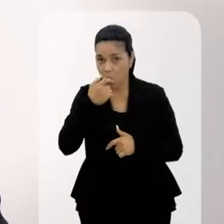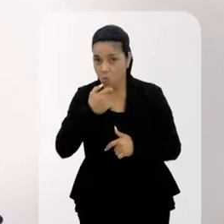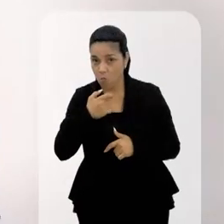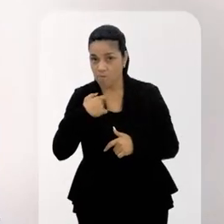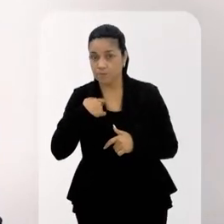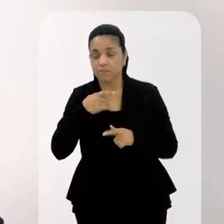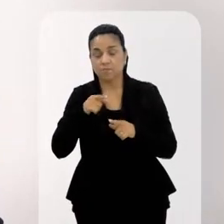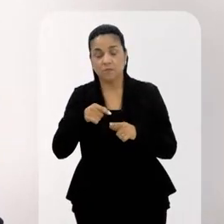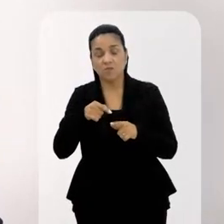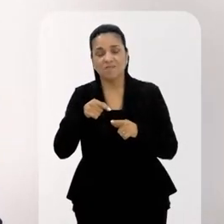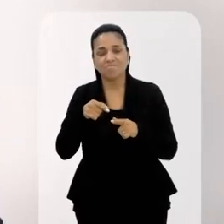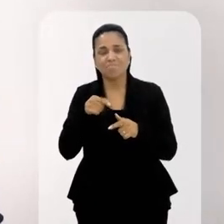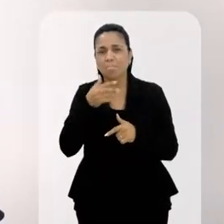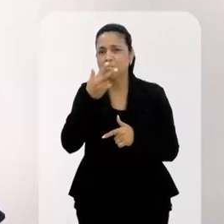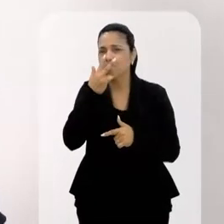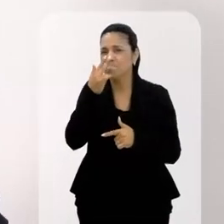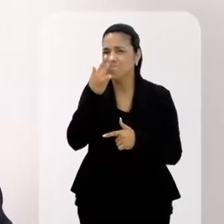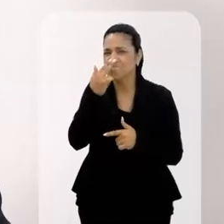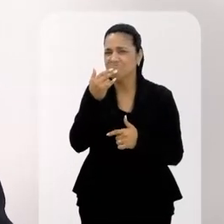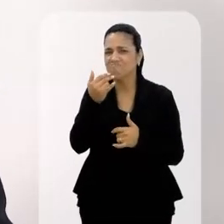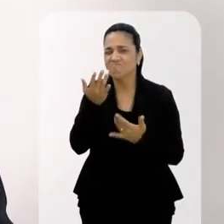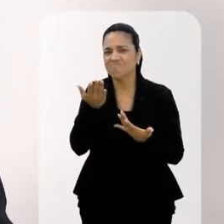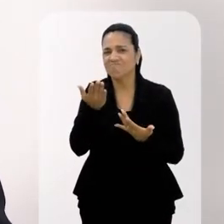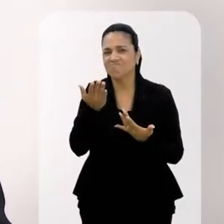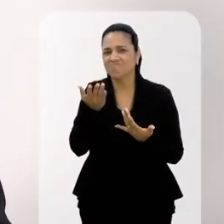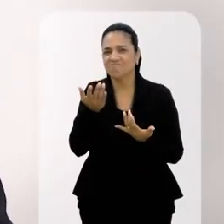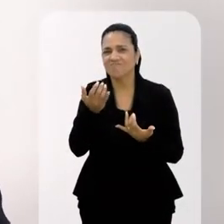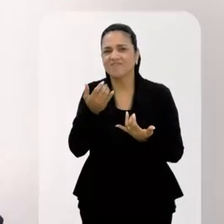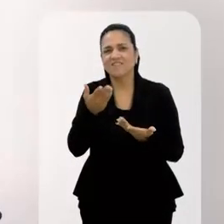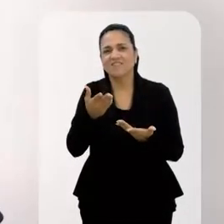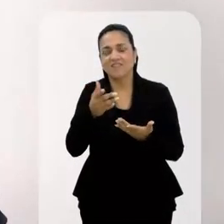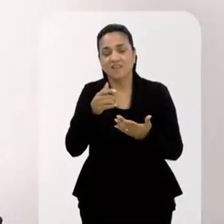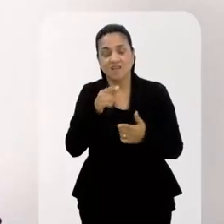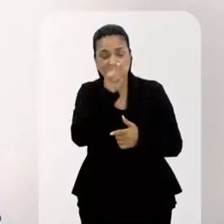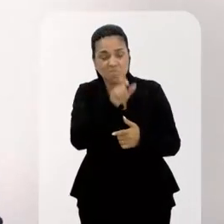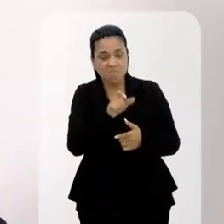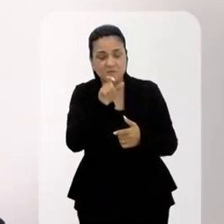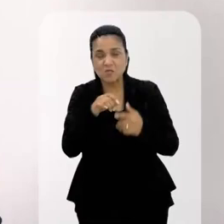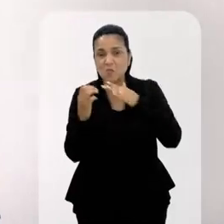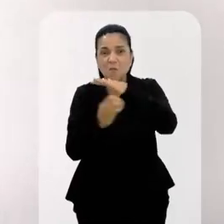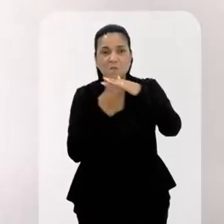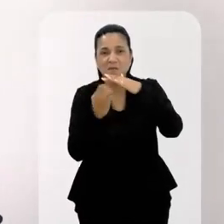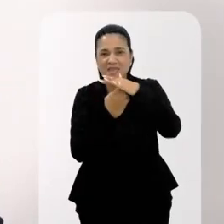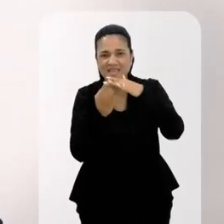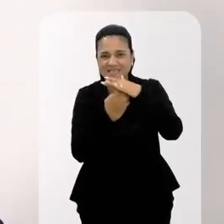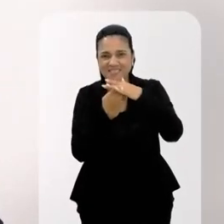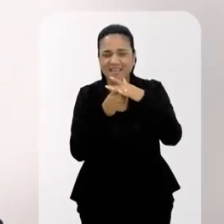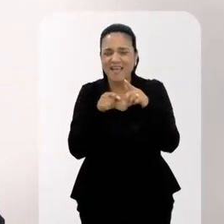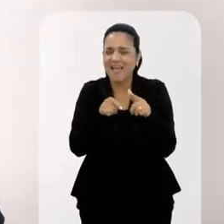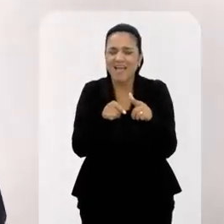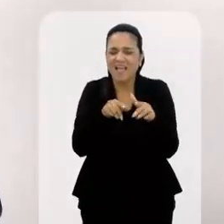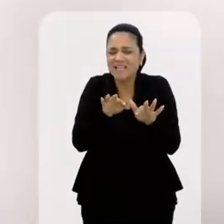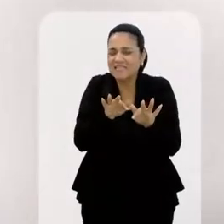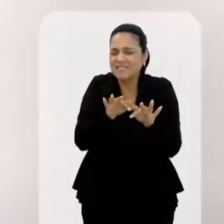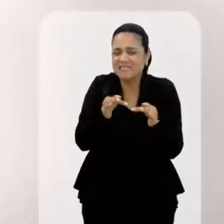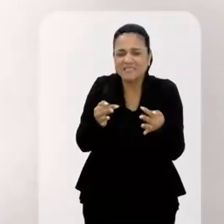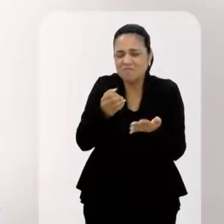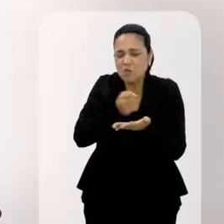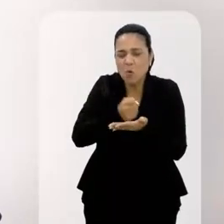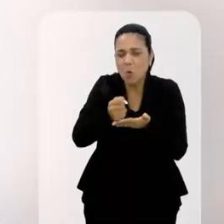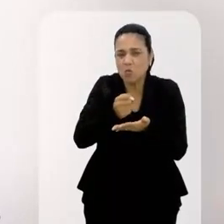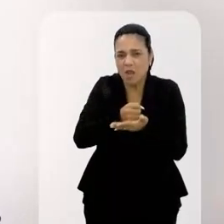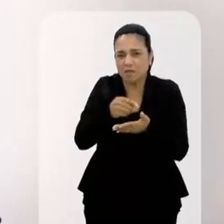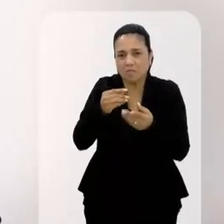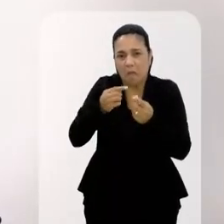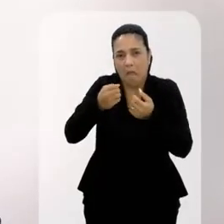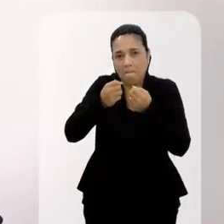ela acabava sendo muito complacente com o prestador de serviço que quer lesar o consumidor. Ah, não, foi um simples